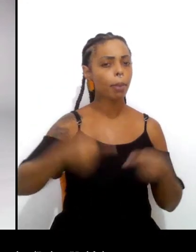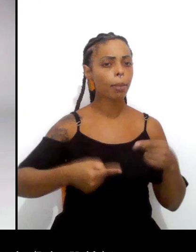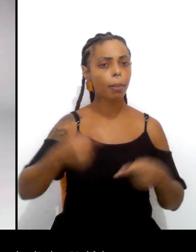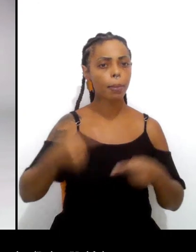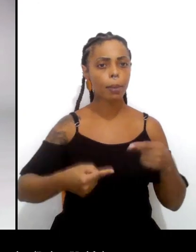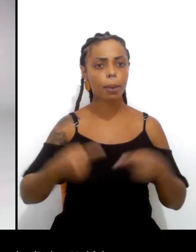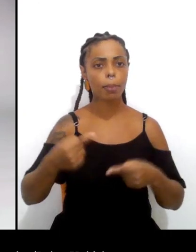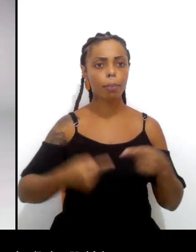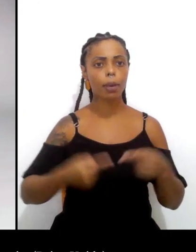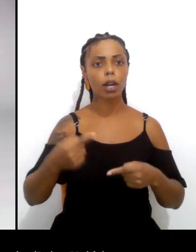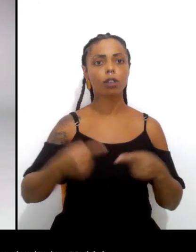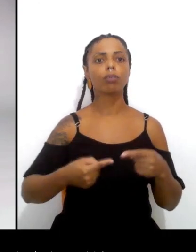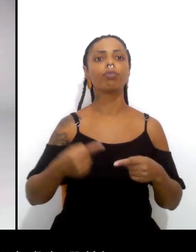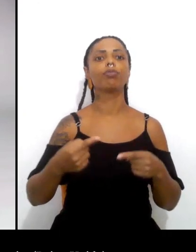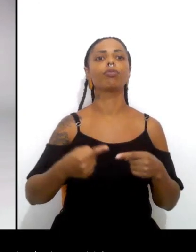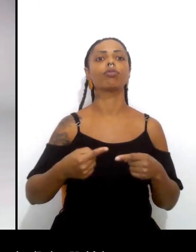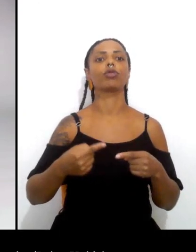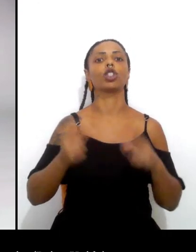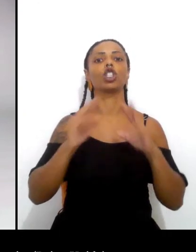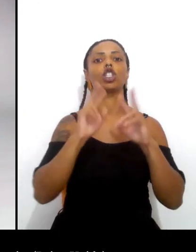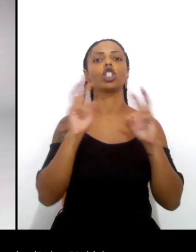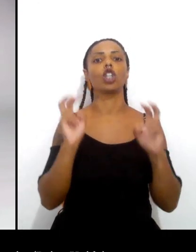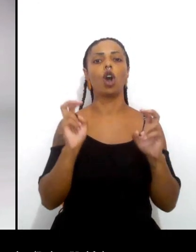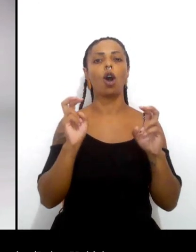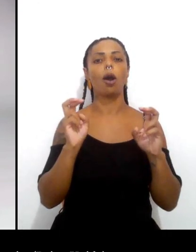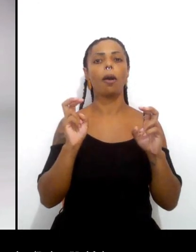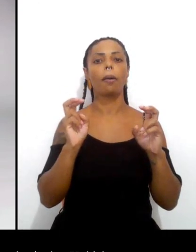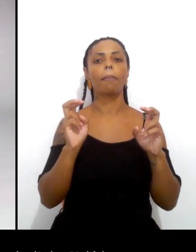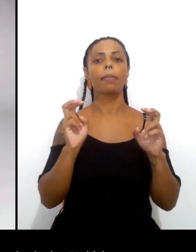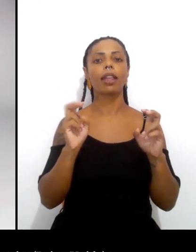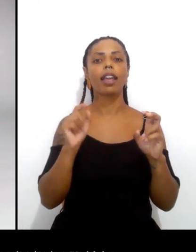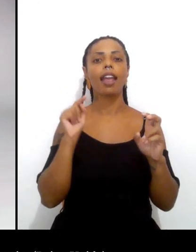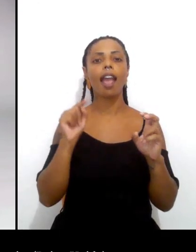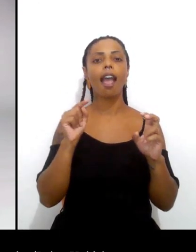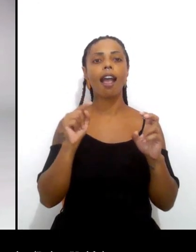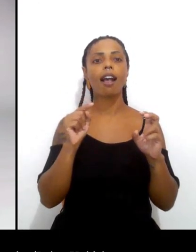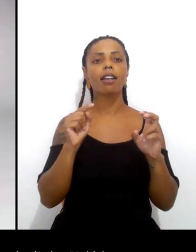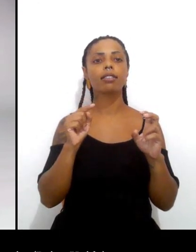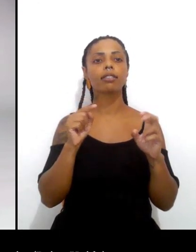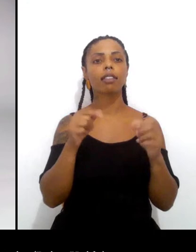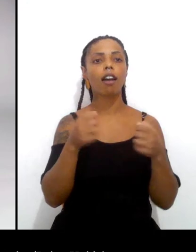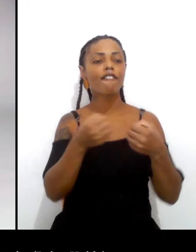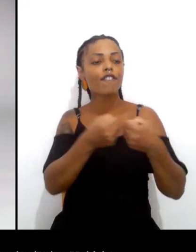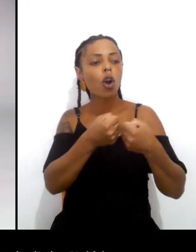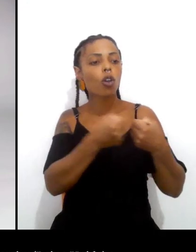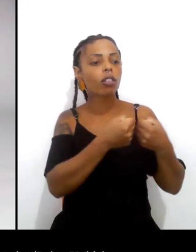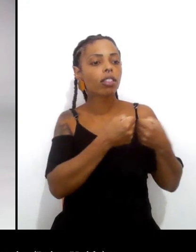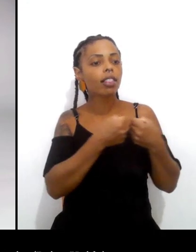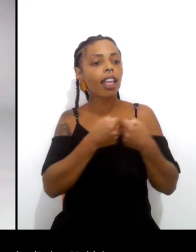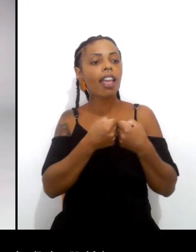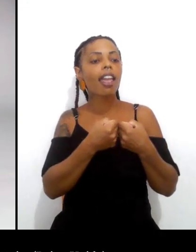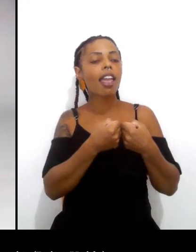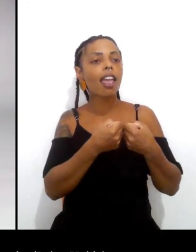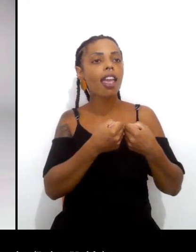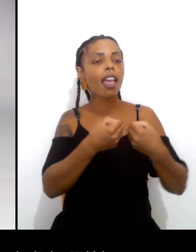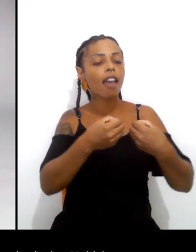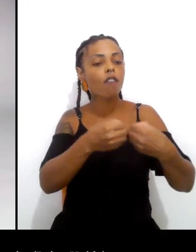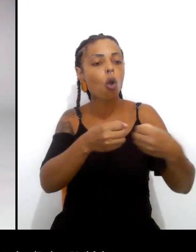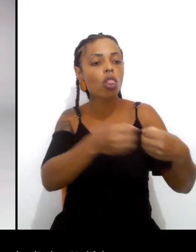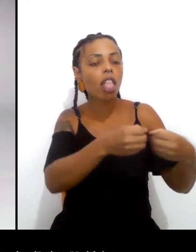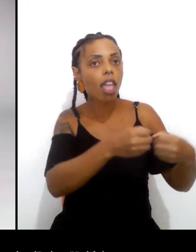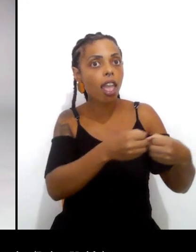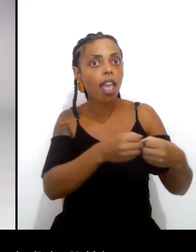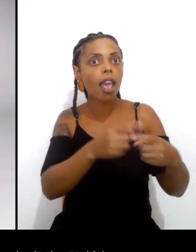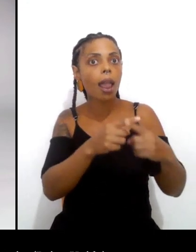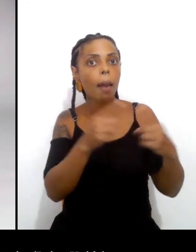essa Fronteira esfumaçada na obra de bacon entre objetos e pessoas ou figuras